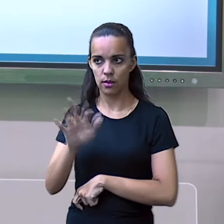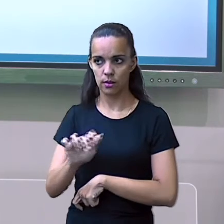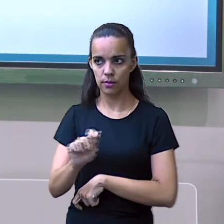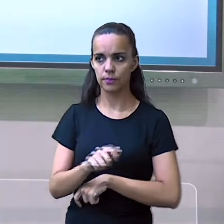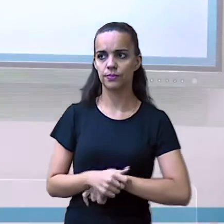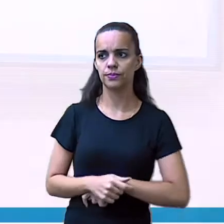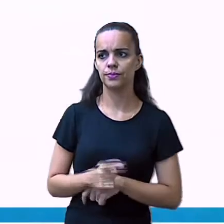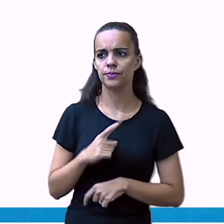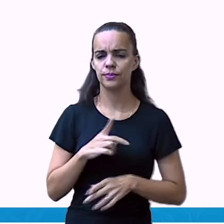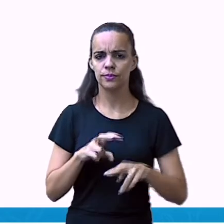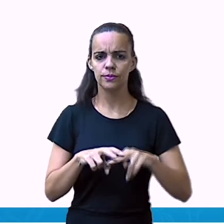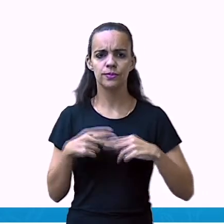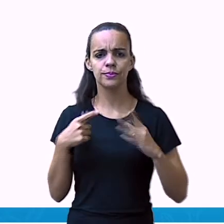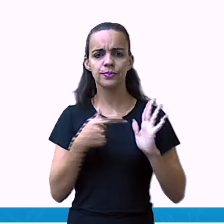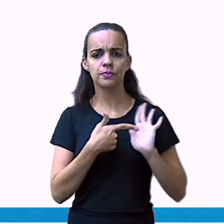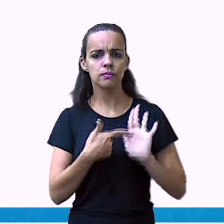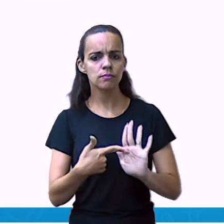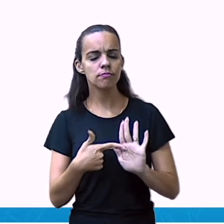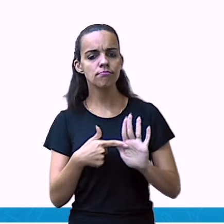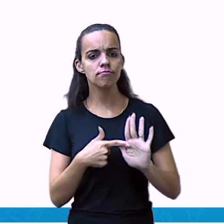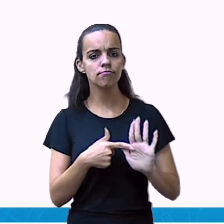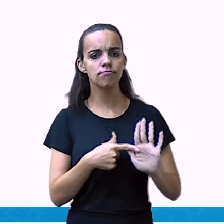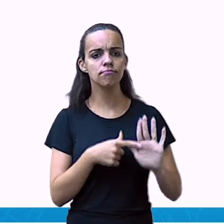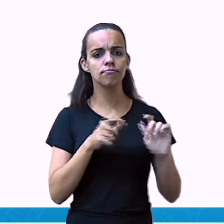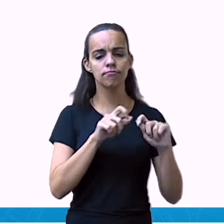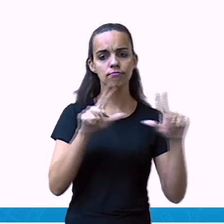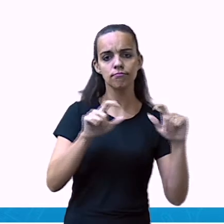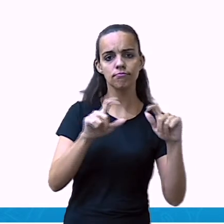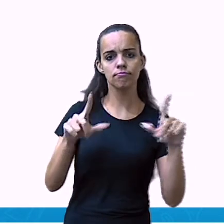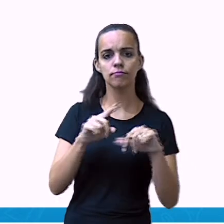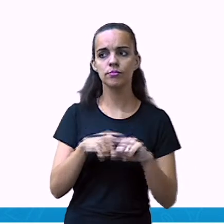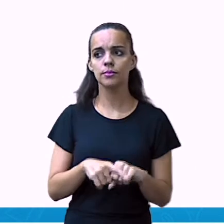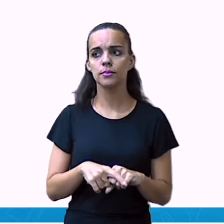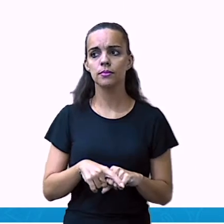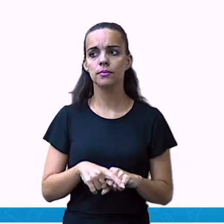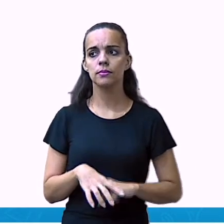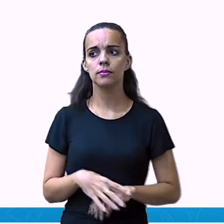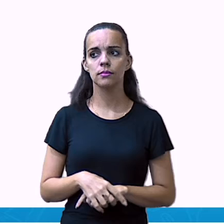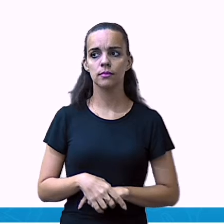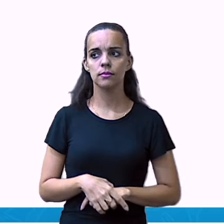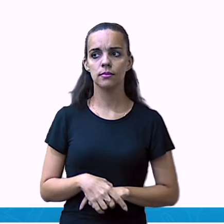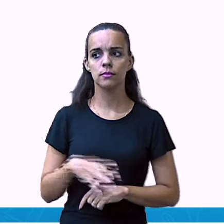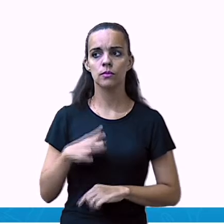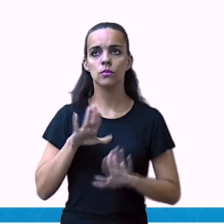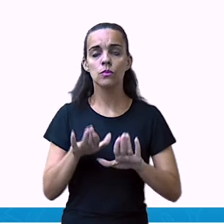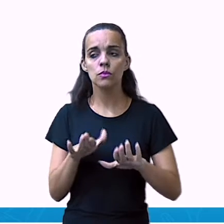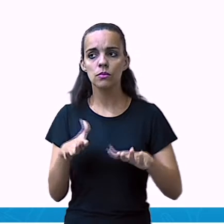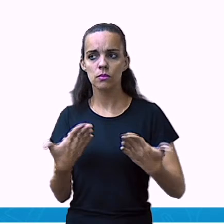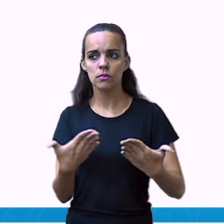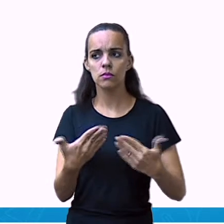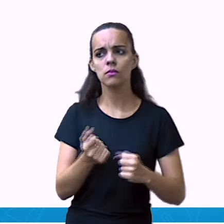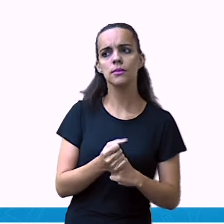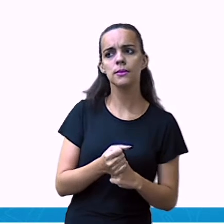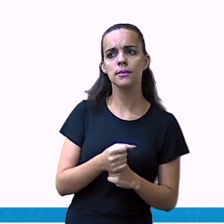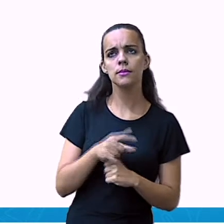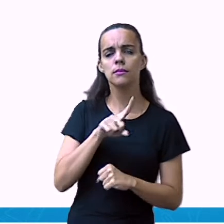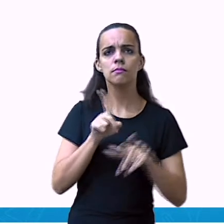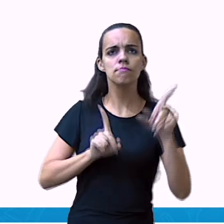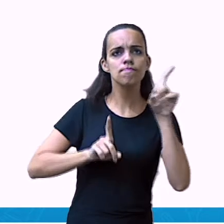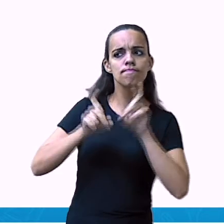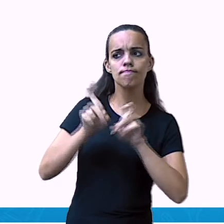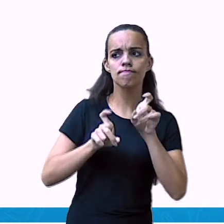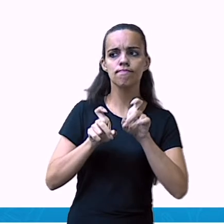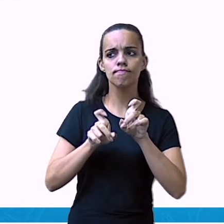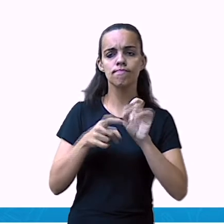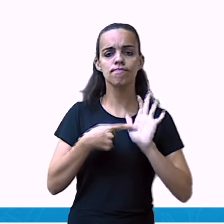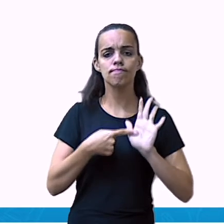Observe as expressões destacadas e me diga qual a expressão